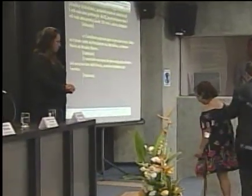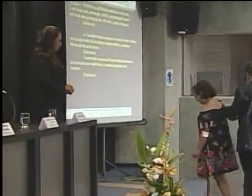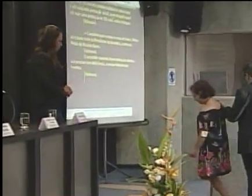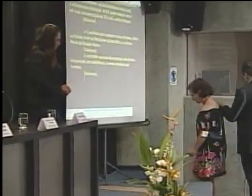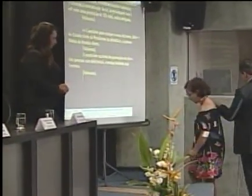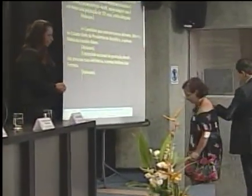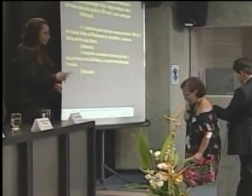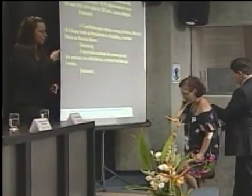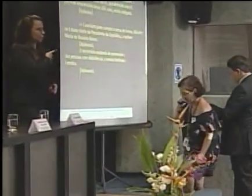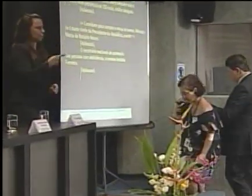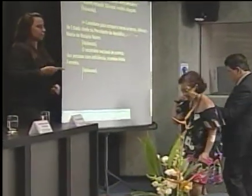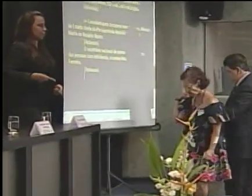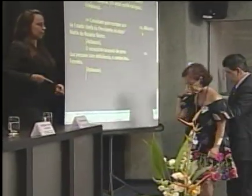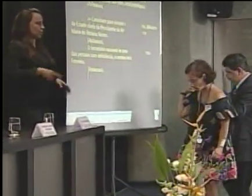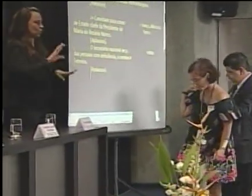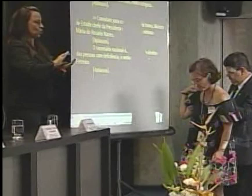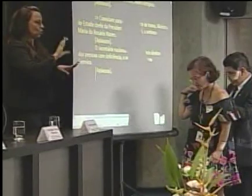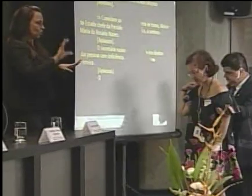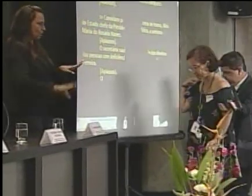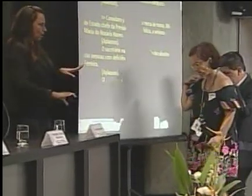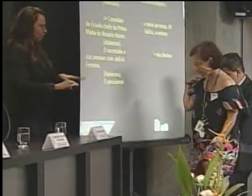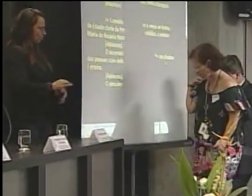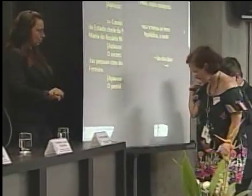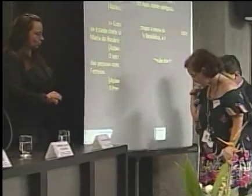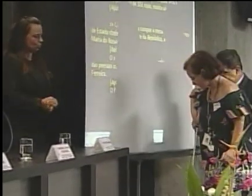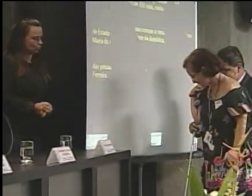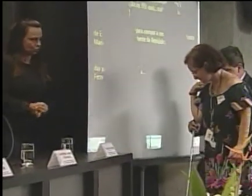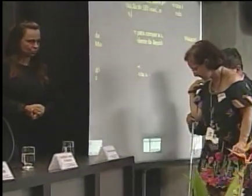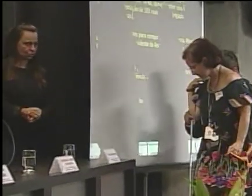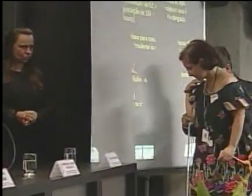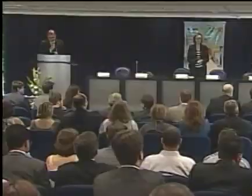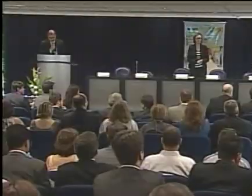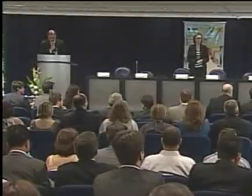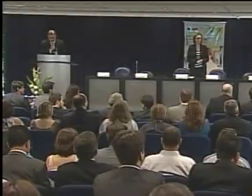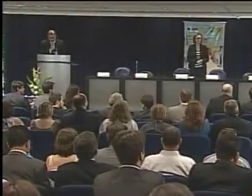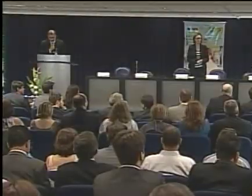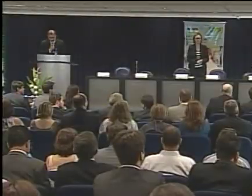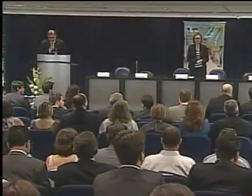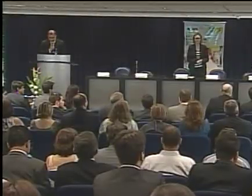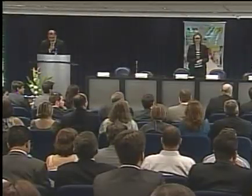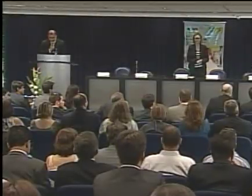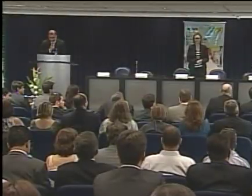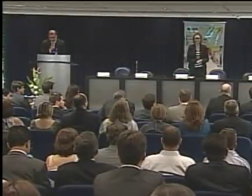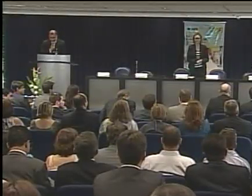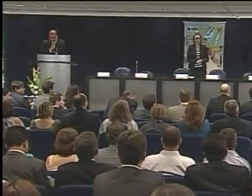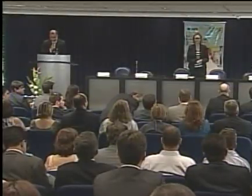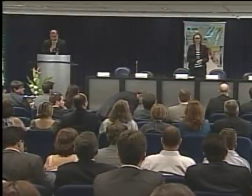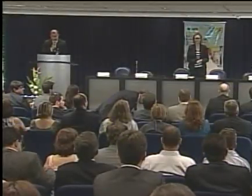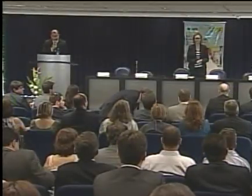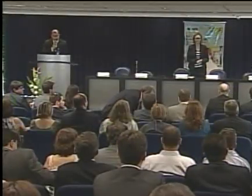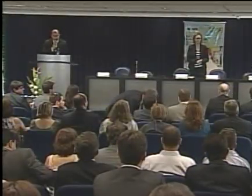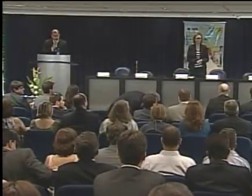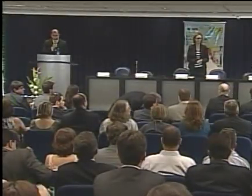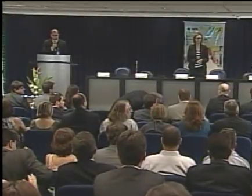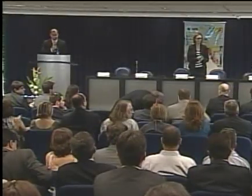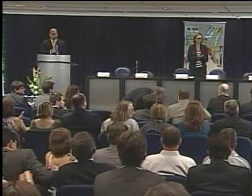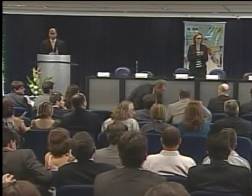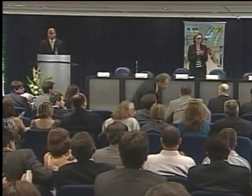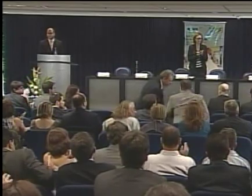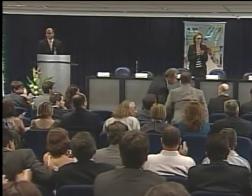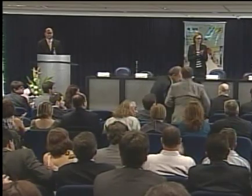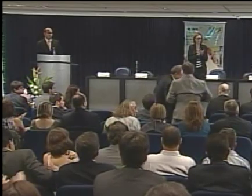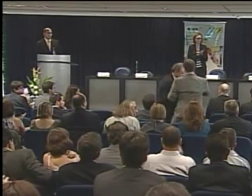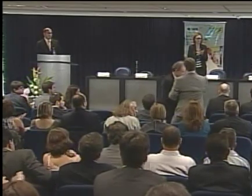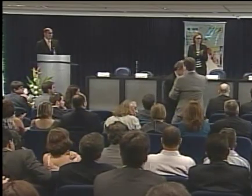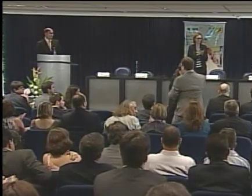O presidente do Conselho Nacional dos Direitos das Pessoas com Deficiência, o senhor Moisés Bauer.